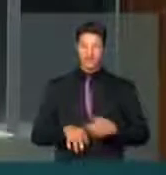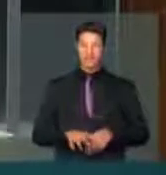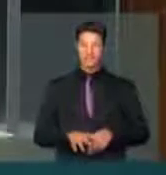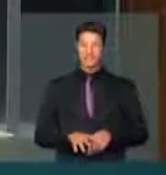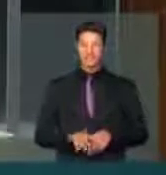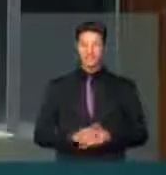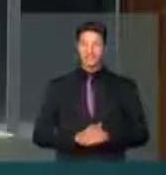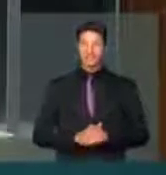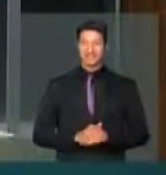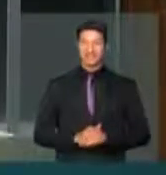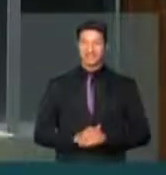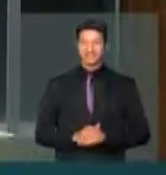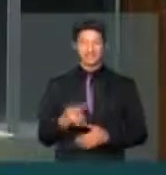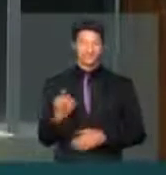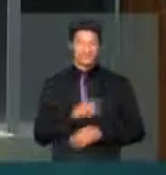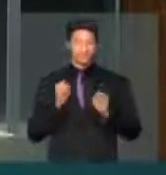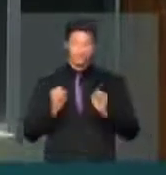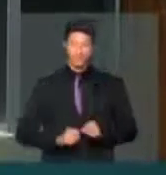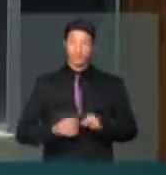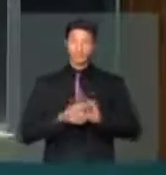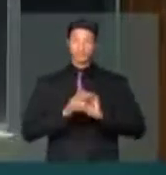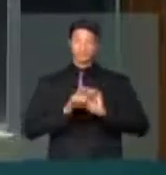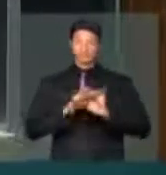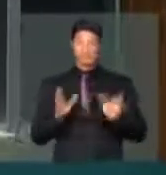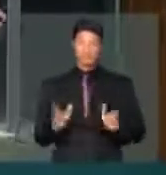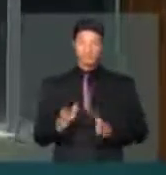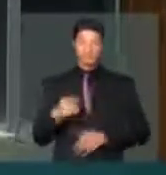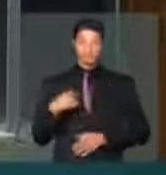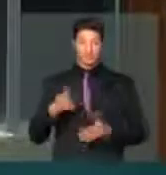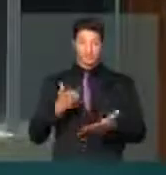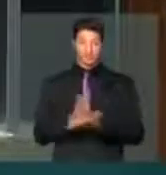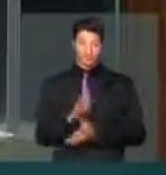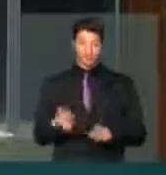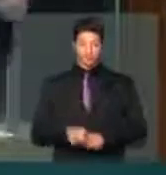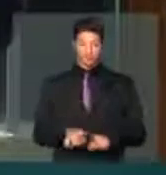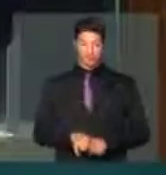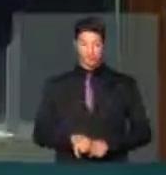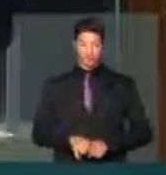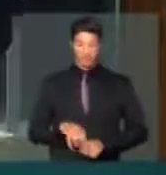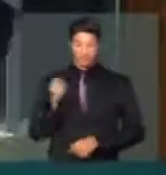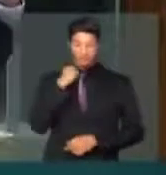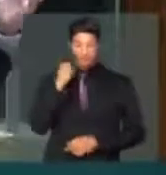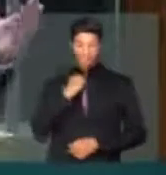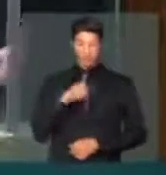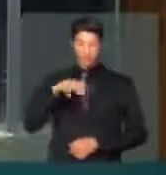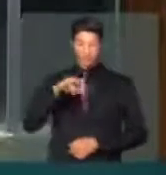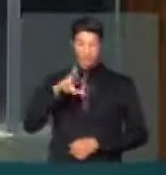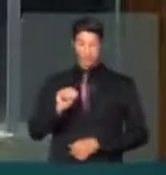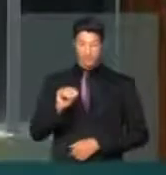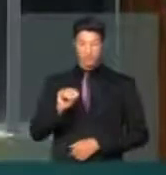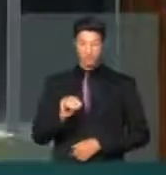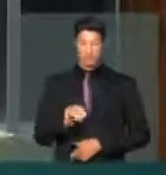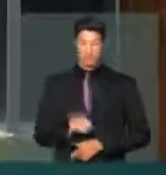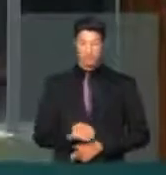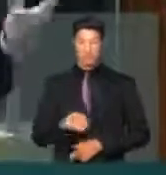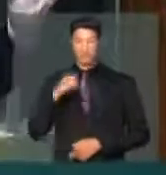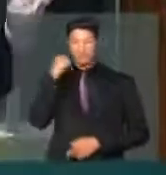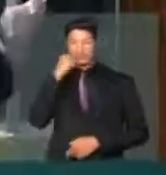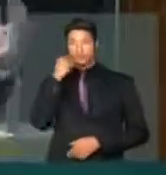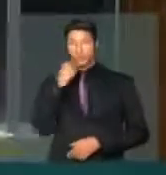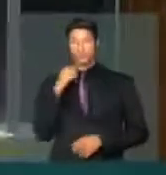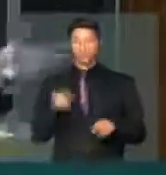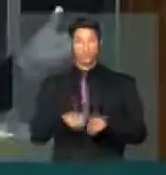nós pudemos deliberar e aprovar, senador Miro Teixeira,